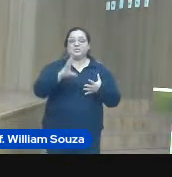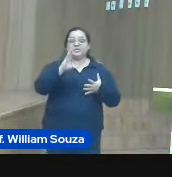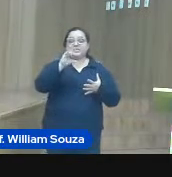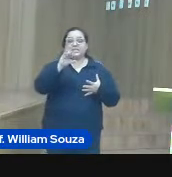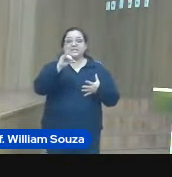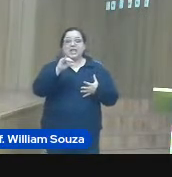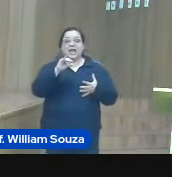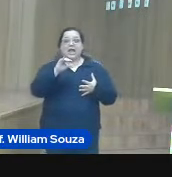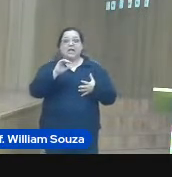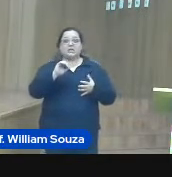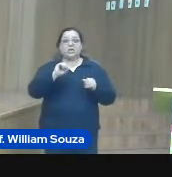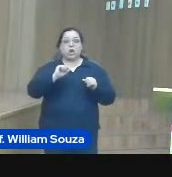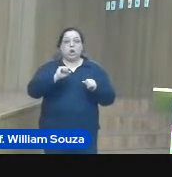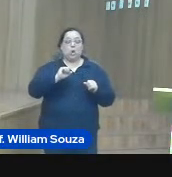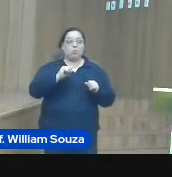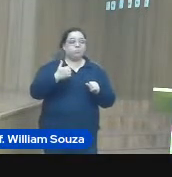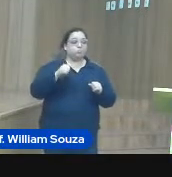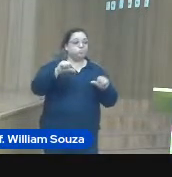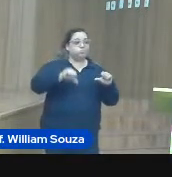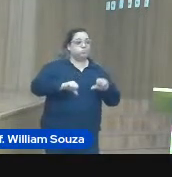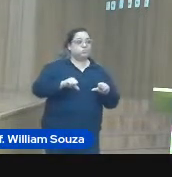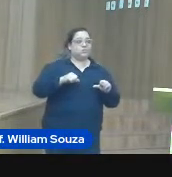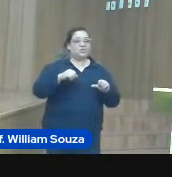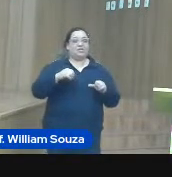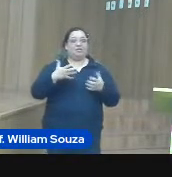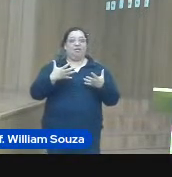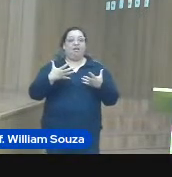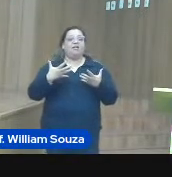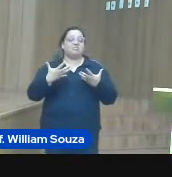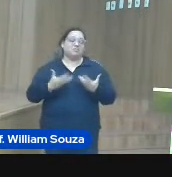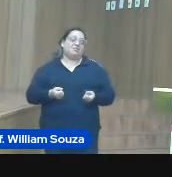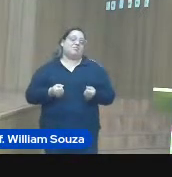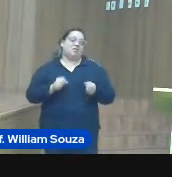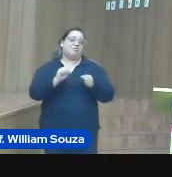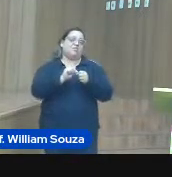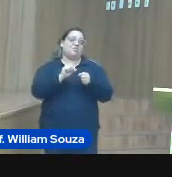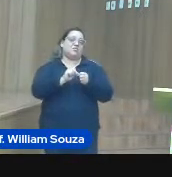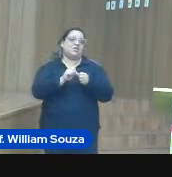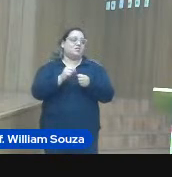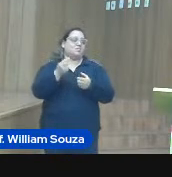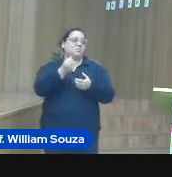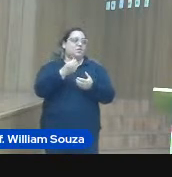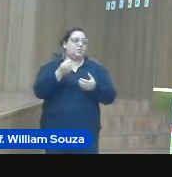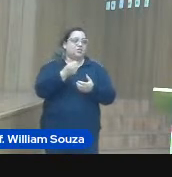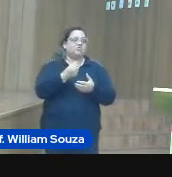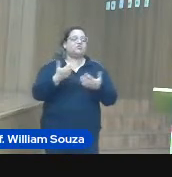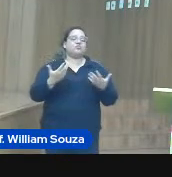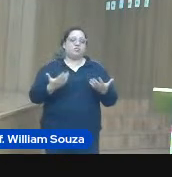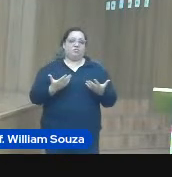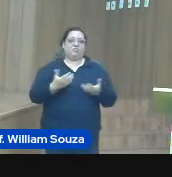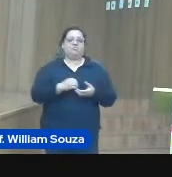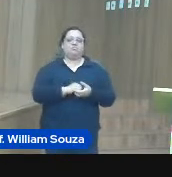cientistas covardes que aceitaram fazer isso para ter financiamento.